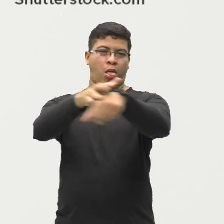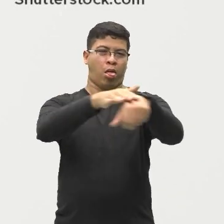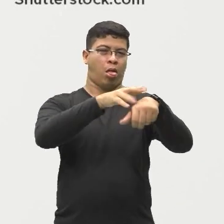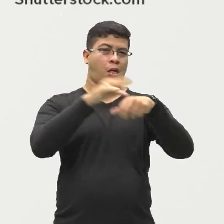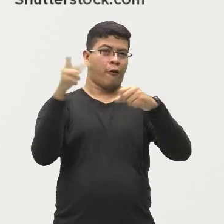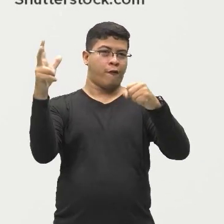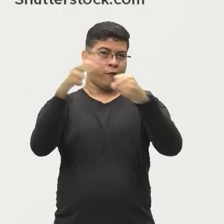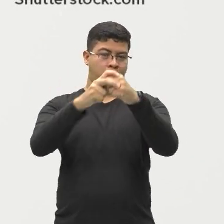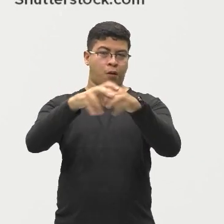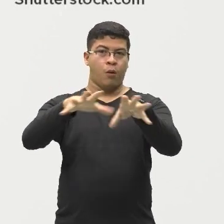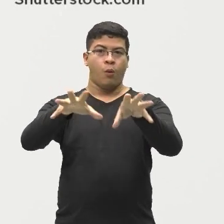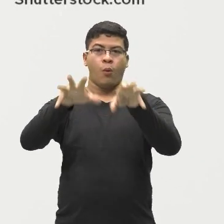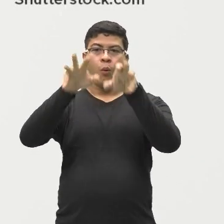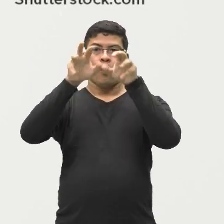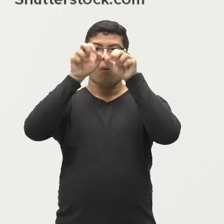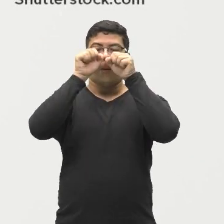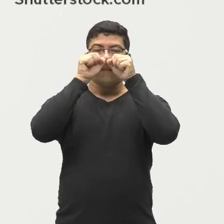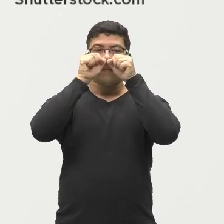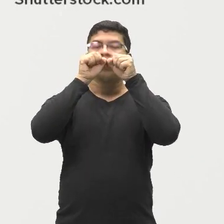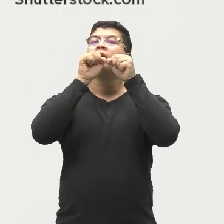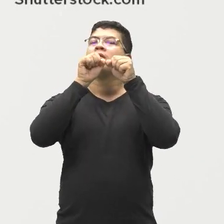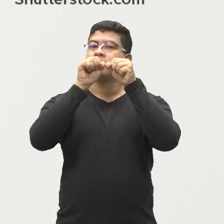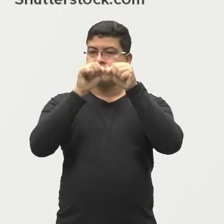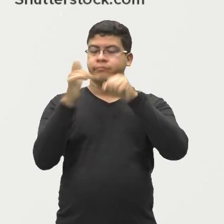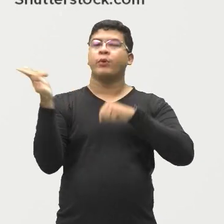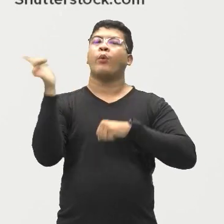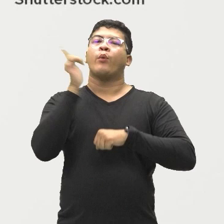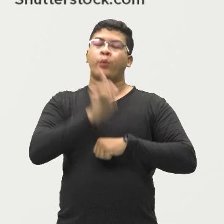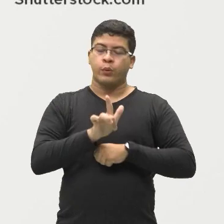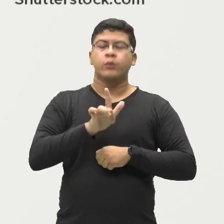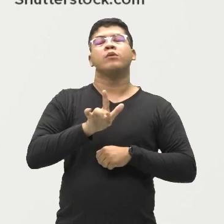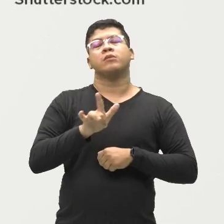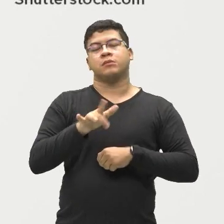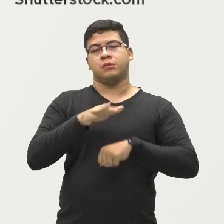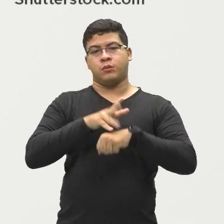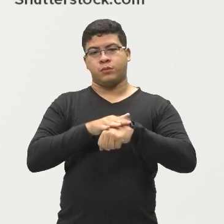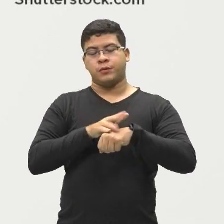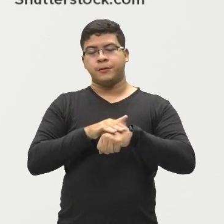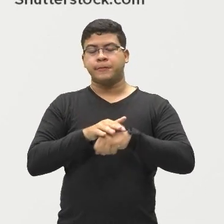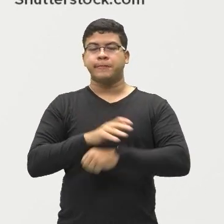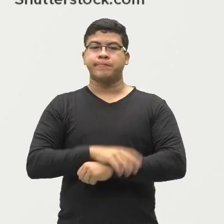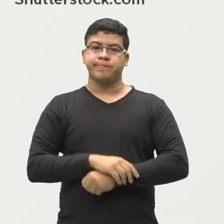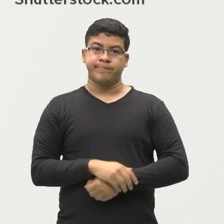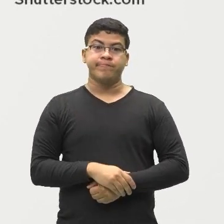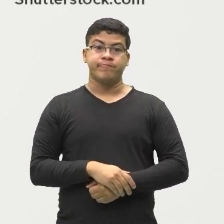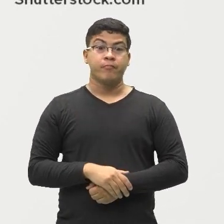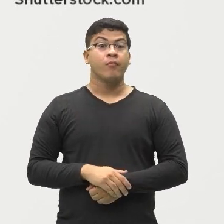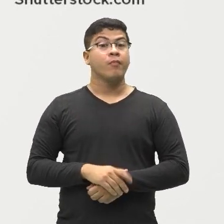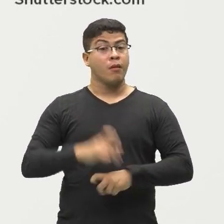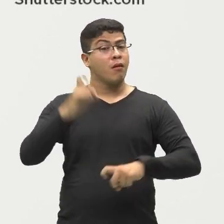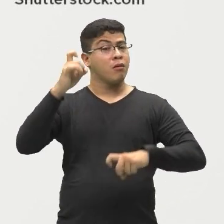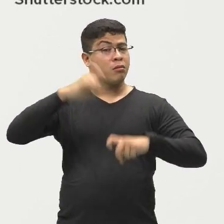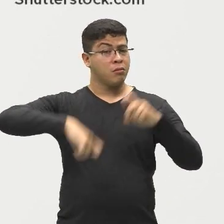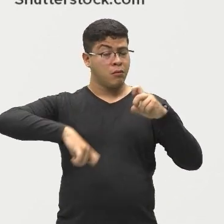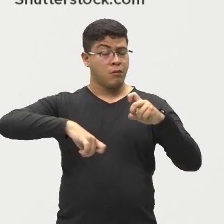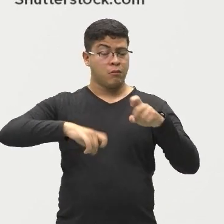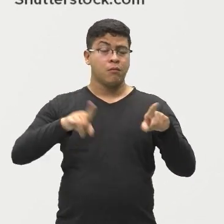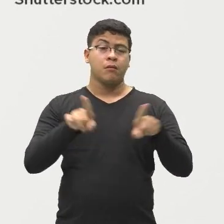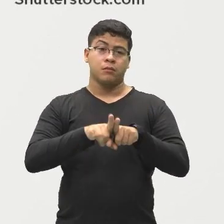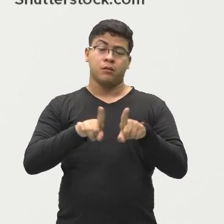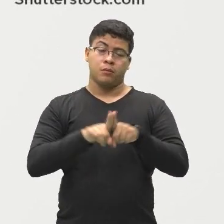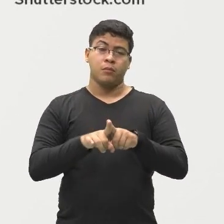via respiratória eu consigo adquirir aquele vírus. Através da via sexual,